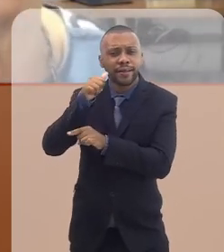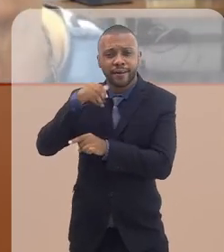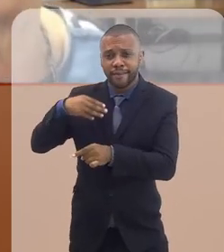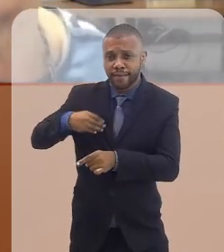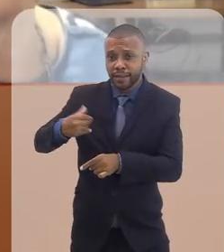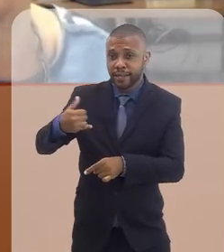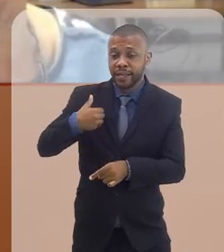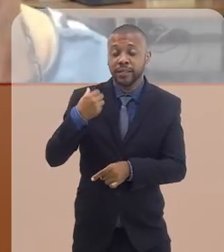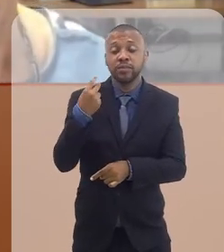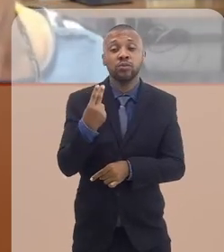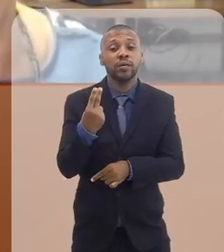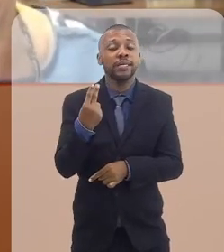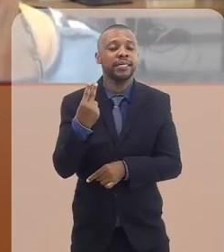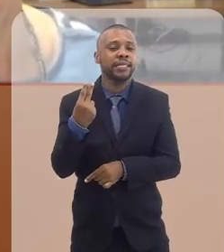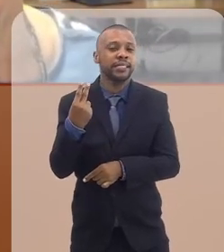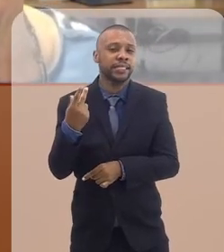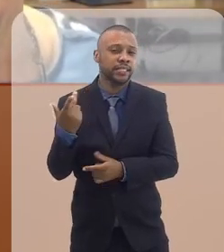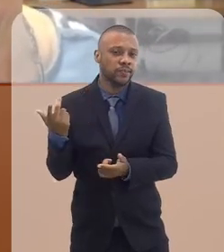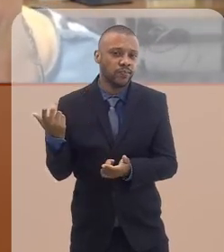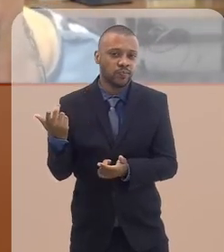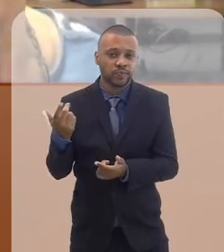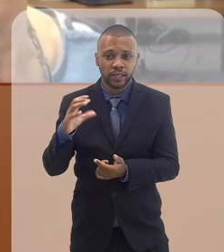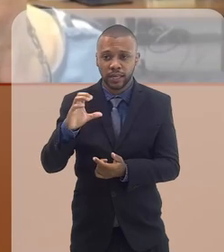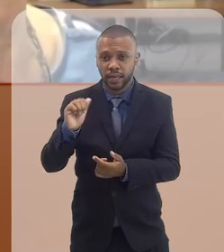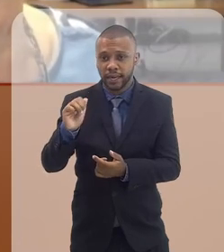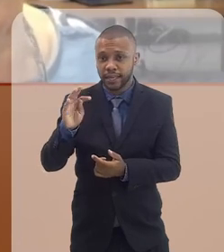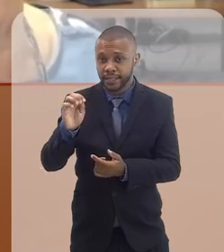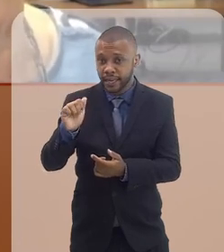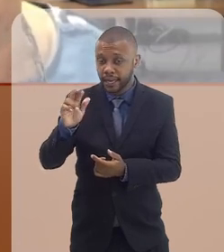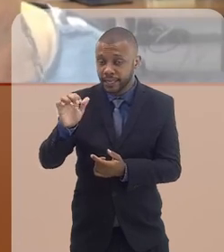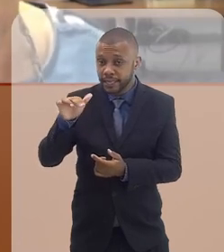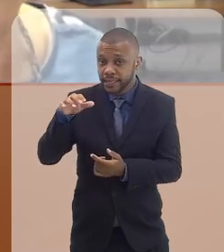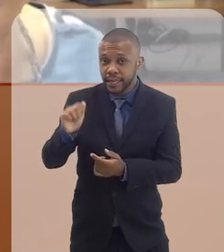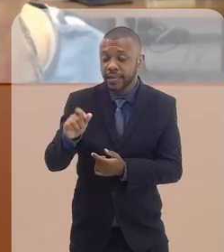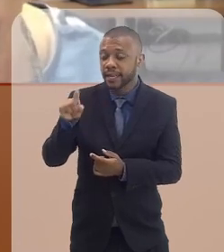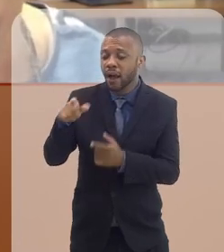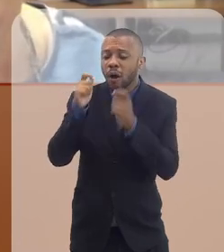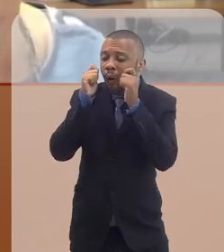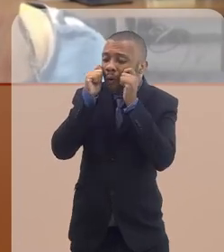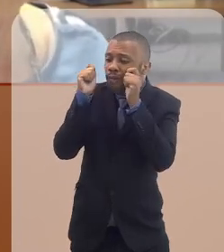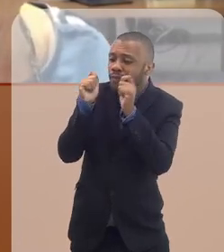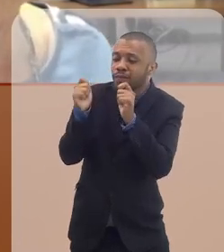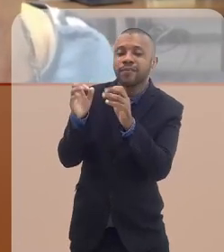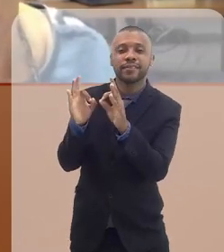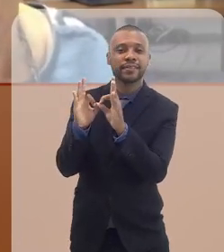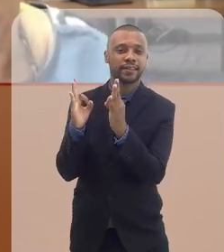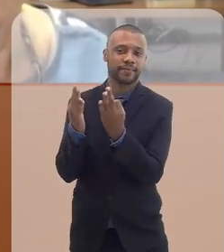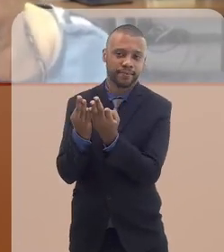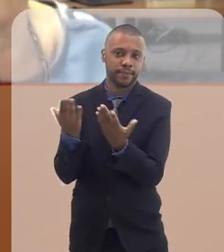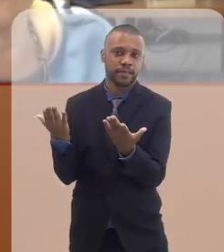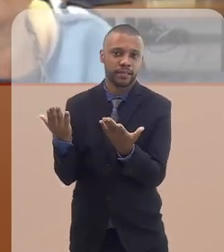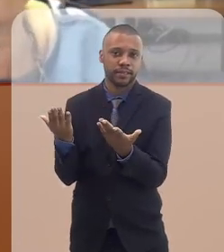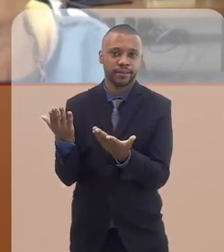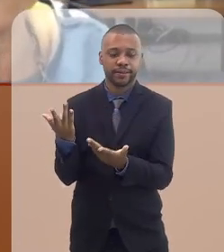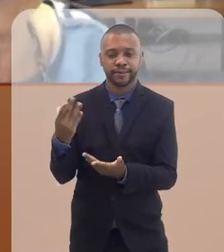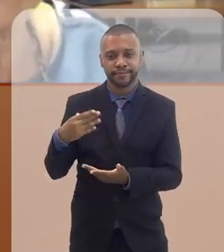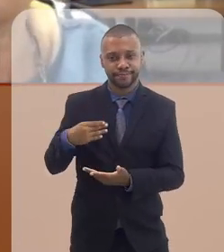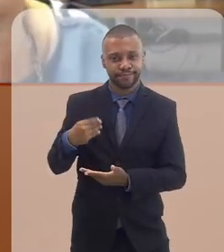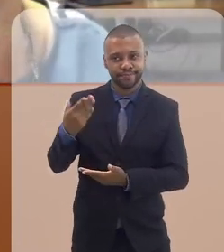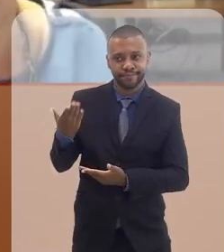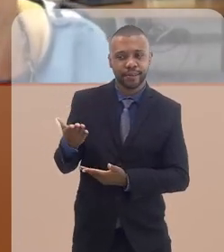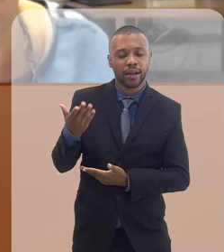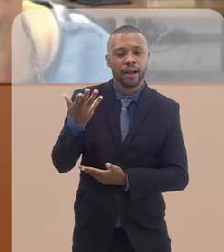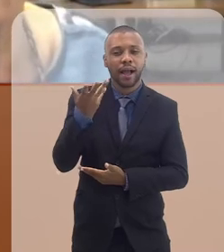de 2 anos e meio, a nossa Catarina, que agora é o xodó da família.